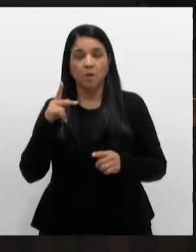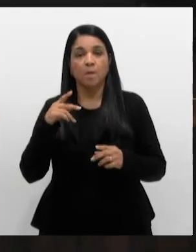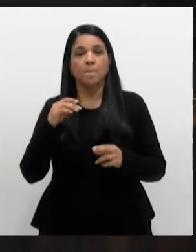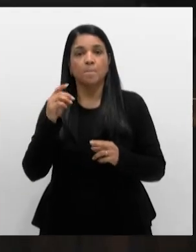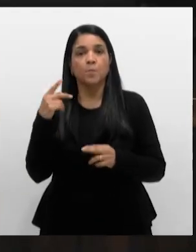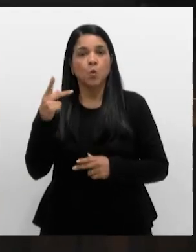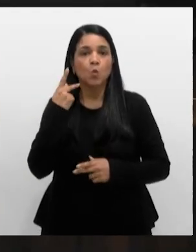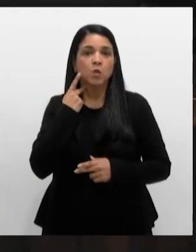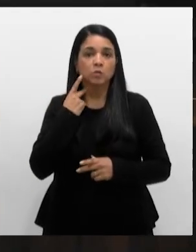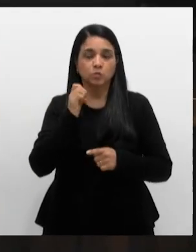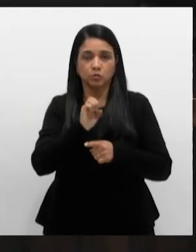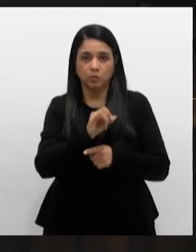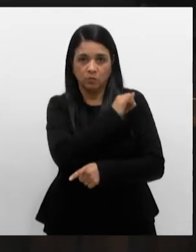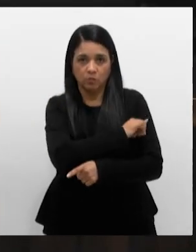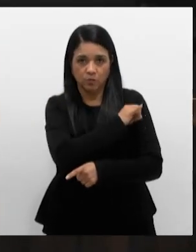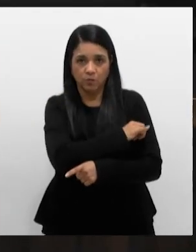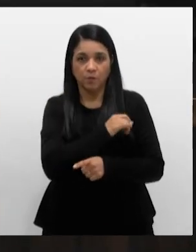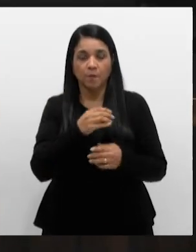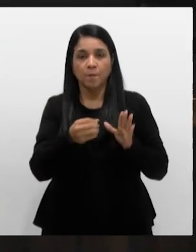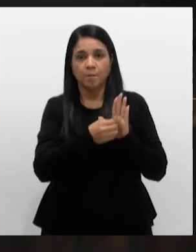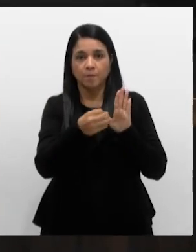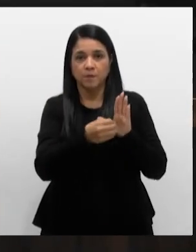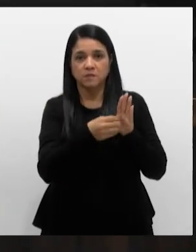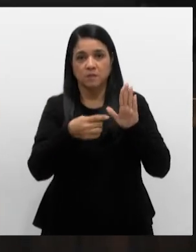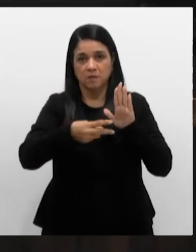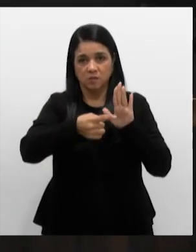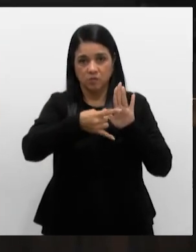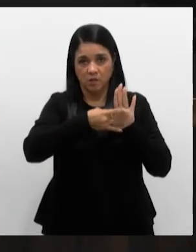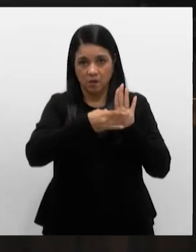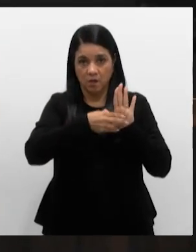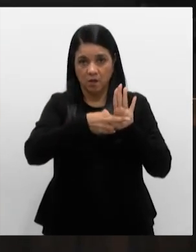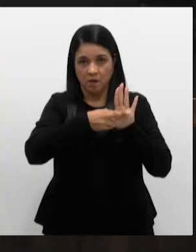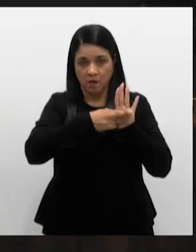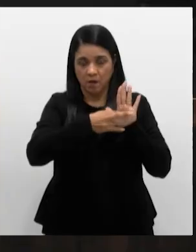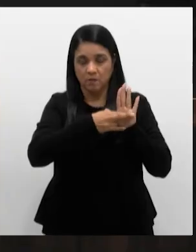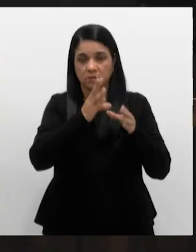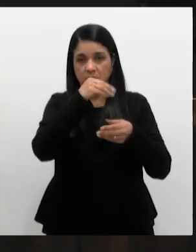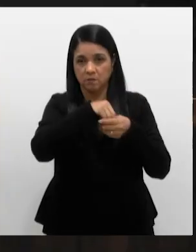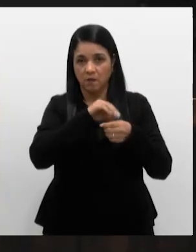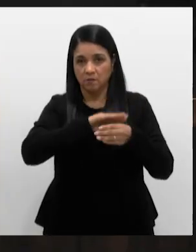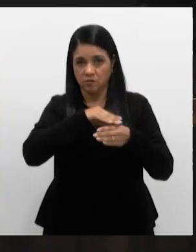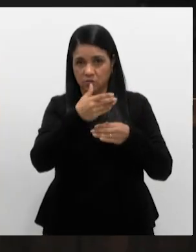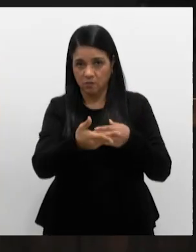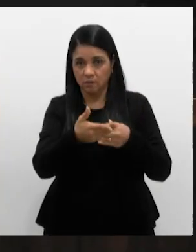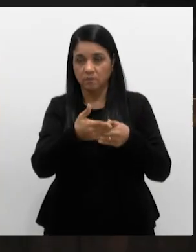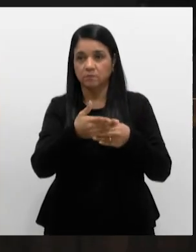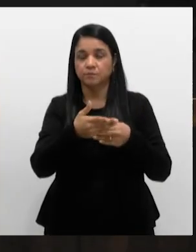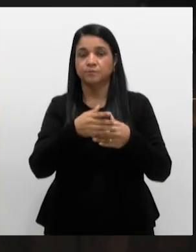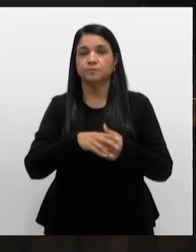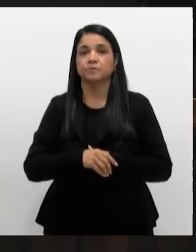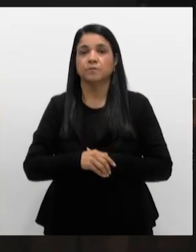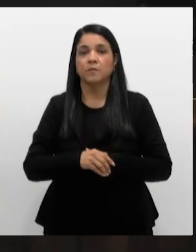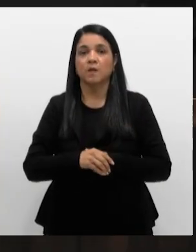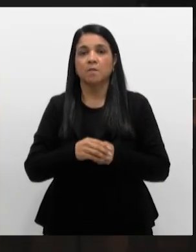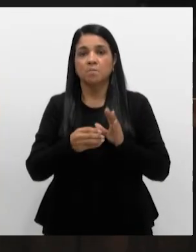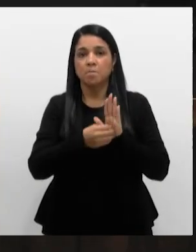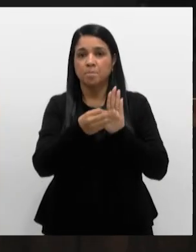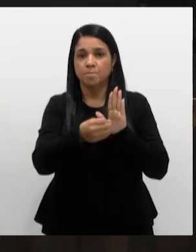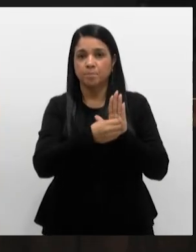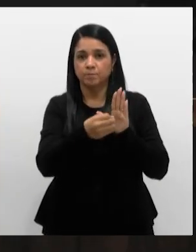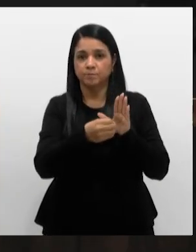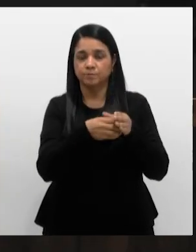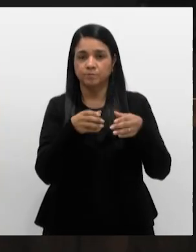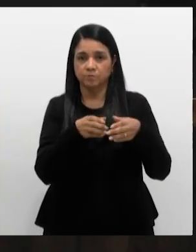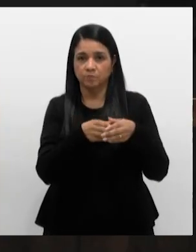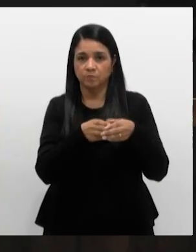Janeiro, pendendo de parecer da Comissão de Normas Internas e Proposições Externas. Para emitir parecer pela